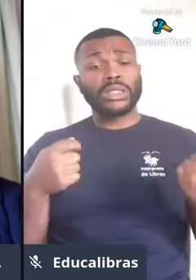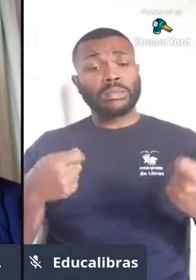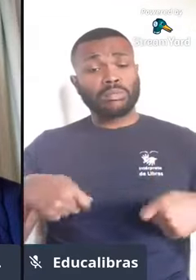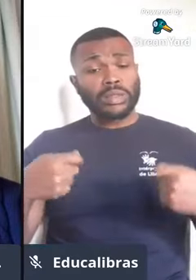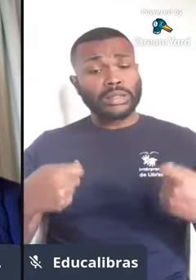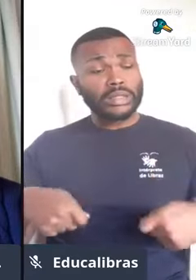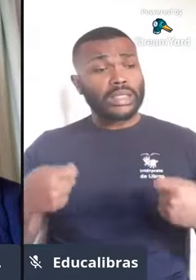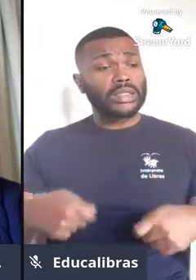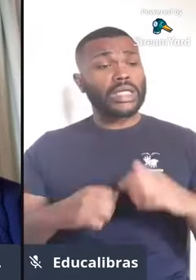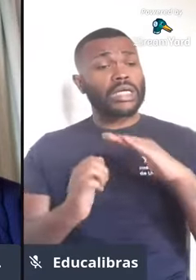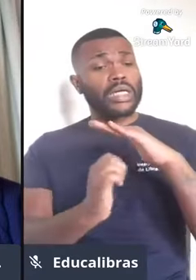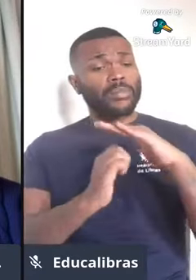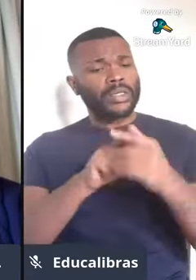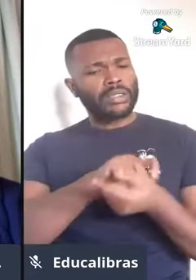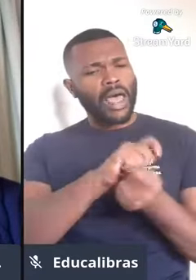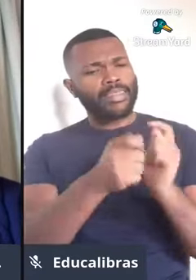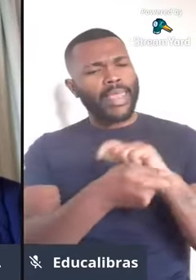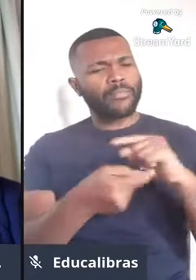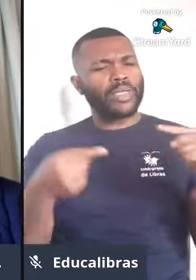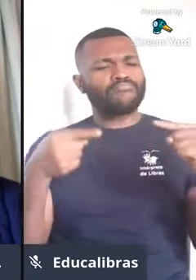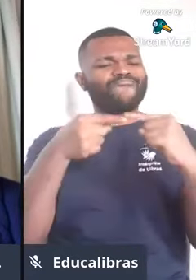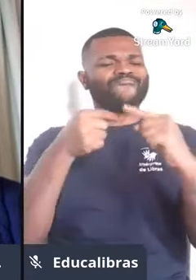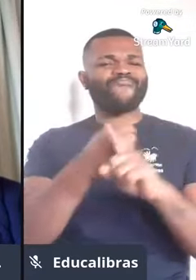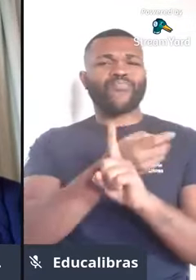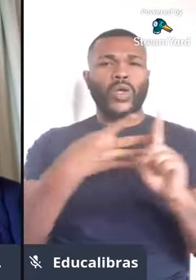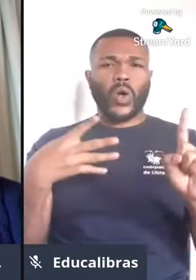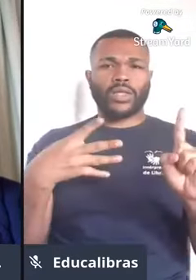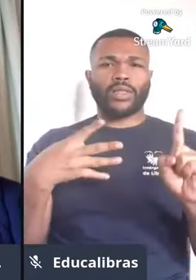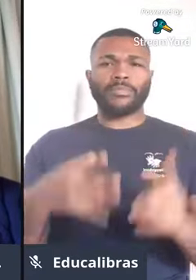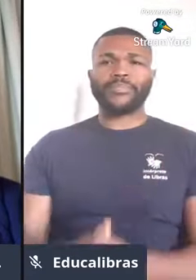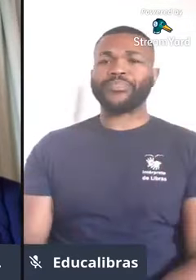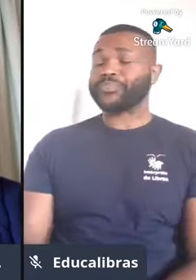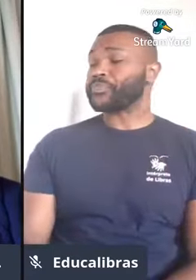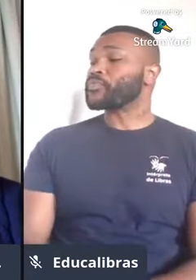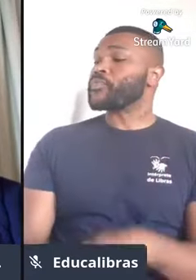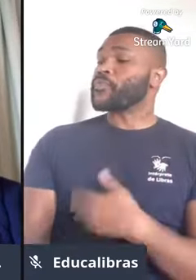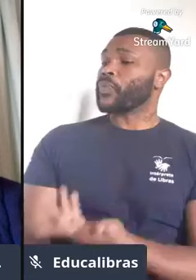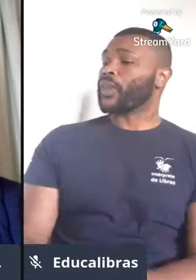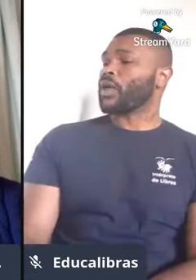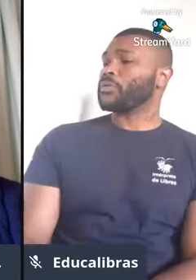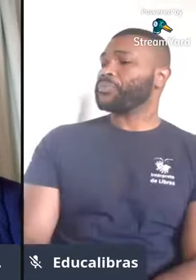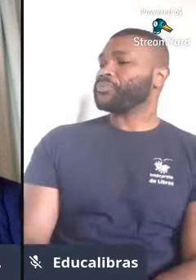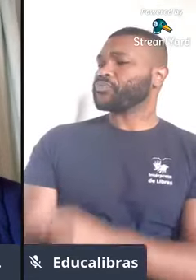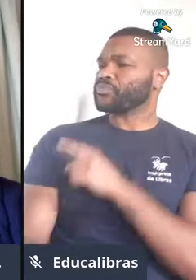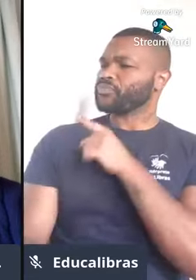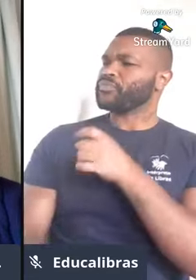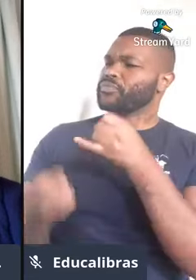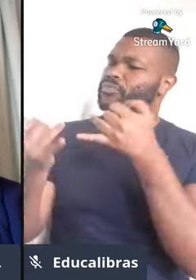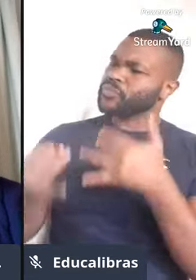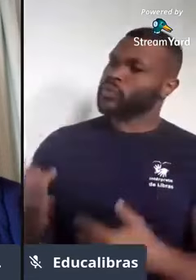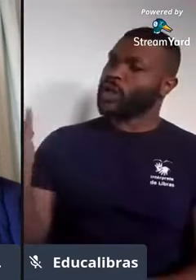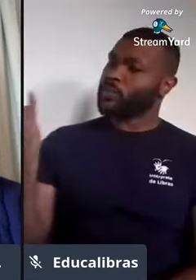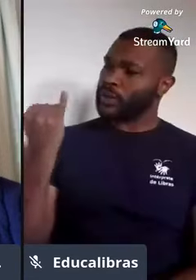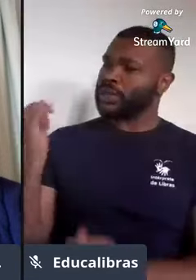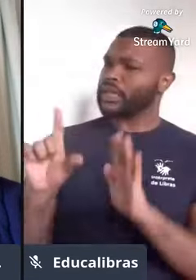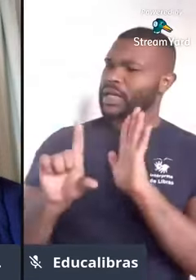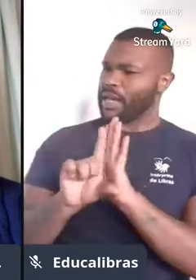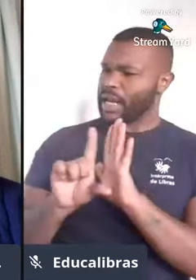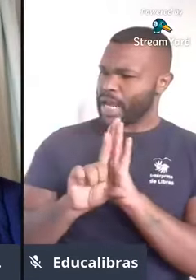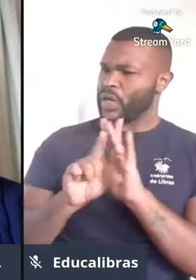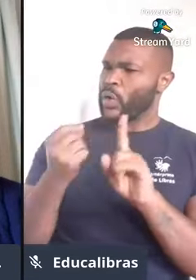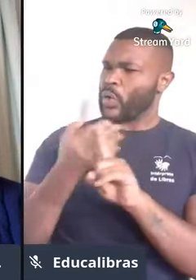cota seja bem cumprida. Me diz uma coisa, você falou da importância da lei de cotas, eu diria que a lei